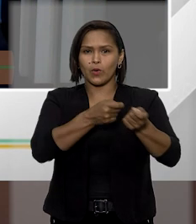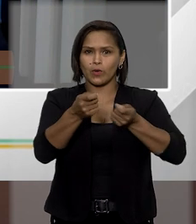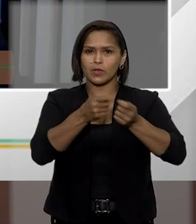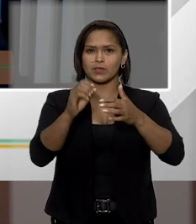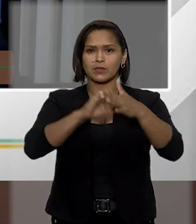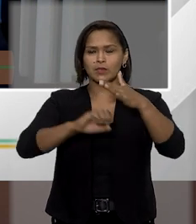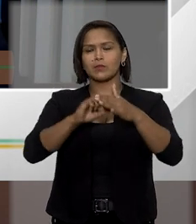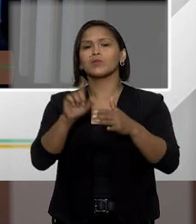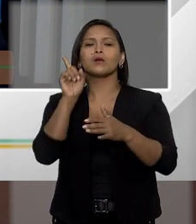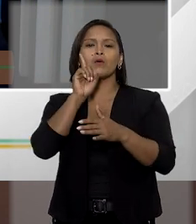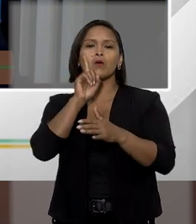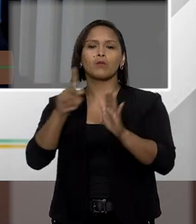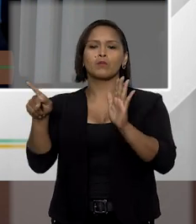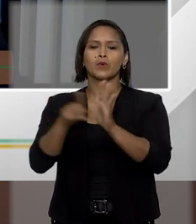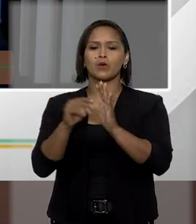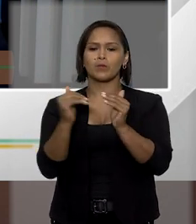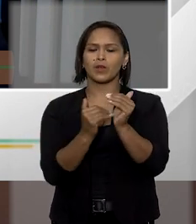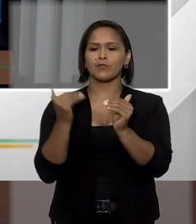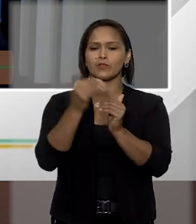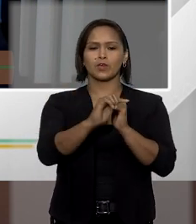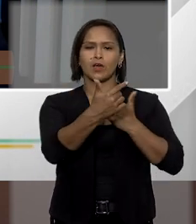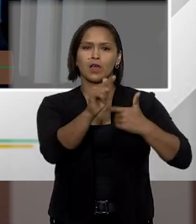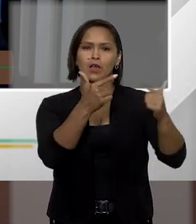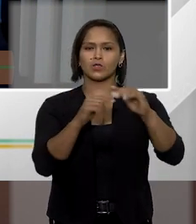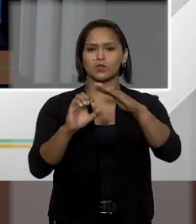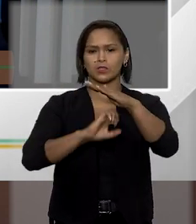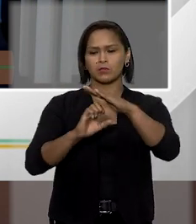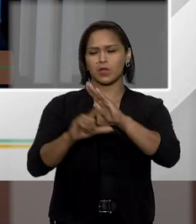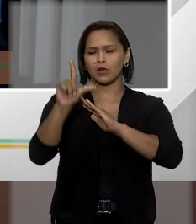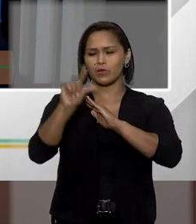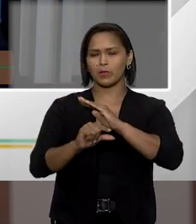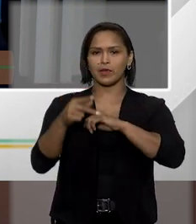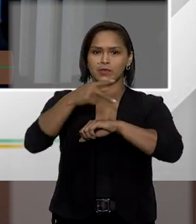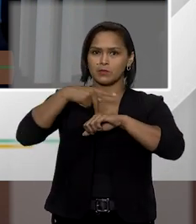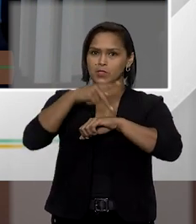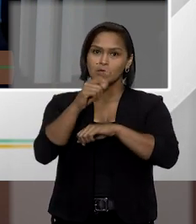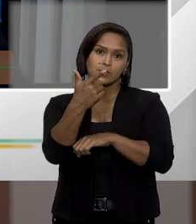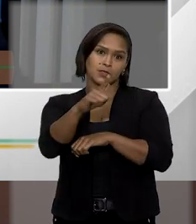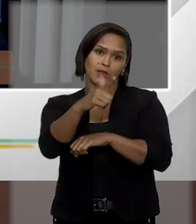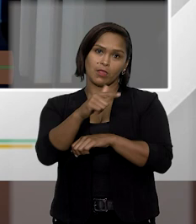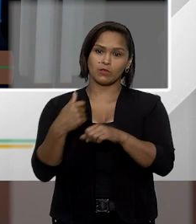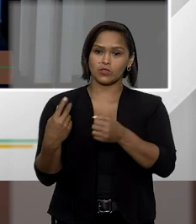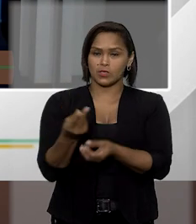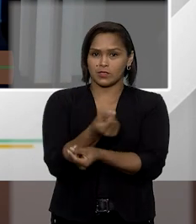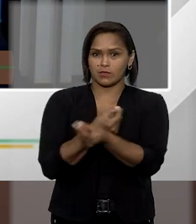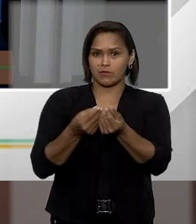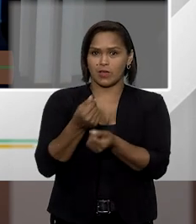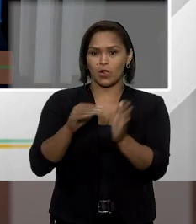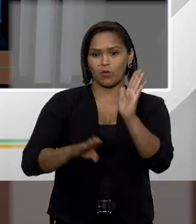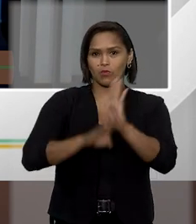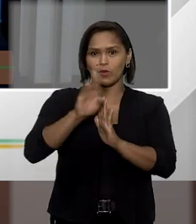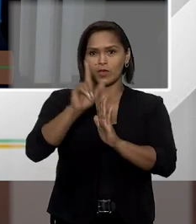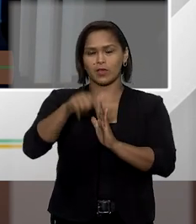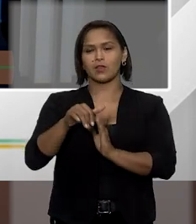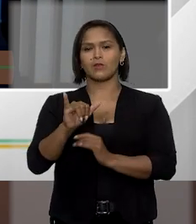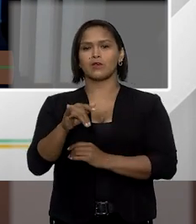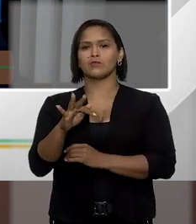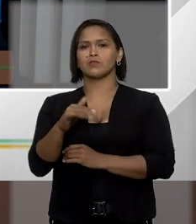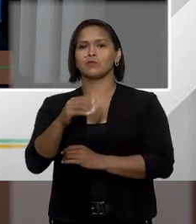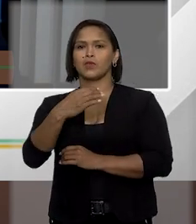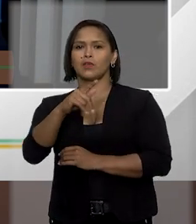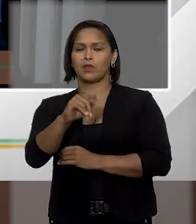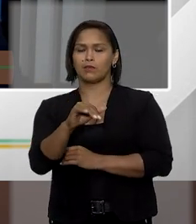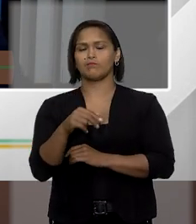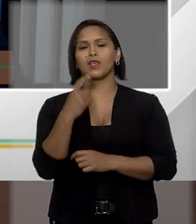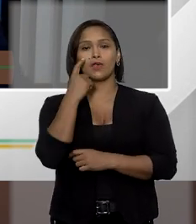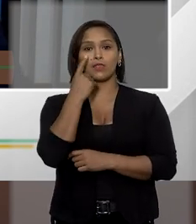concorrencial para as empresas norte-americanas frente àquelas outras de outros países que não tinham este incremento punitivo severo que era o FCPA.